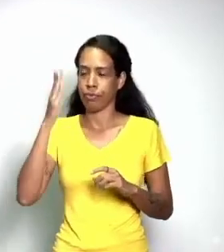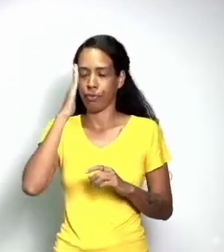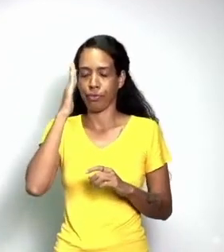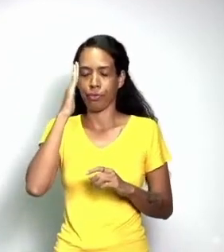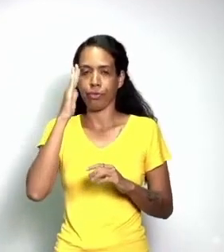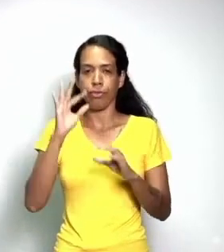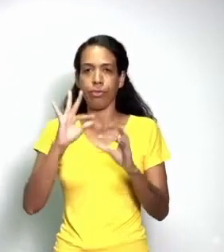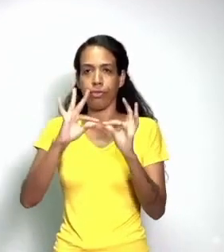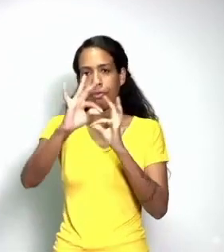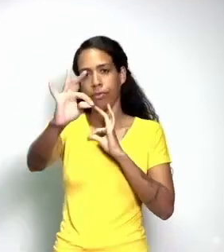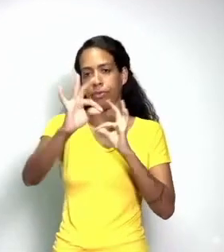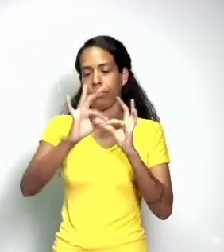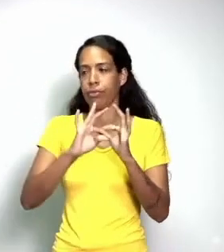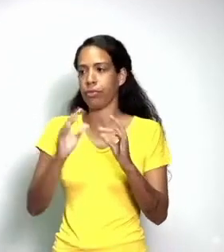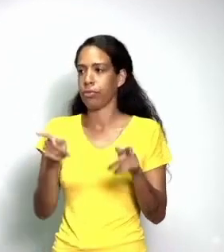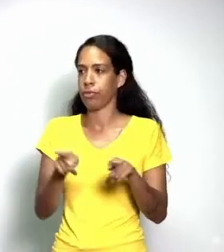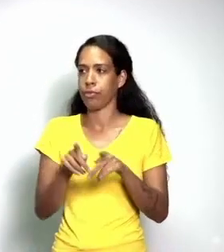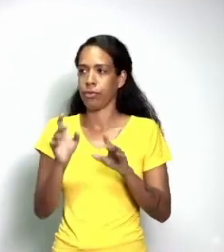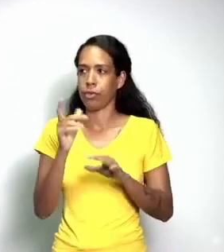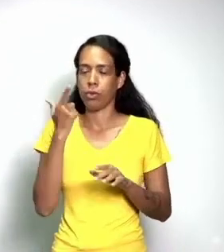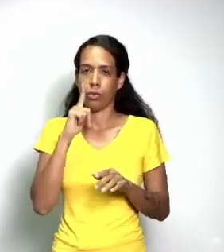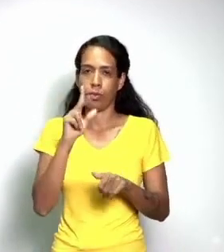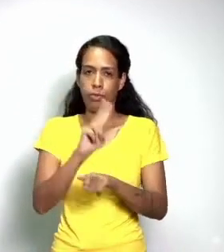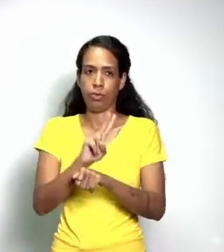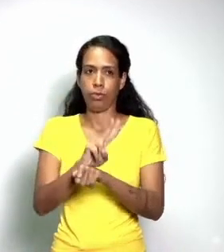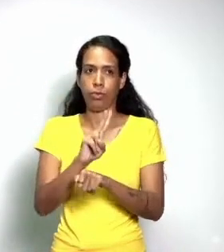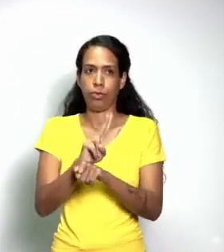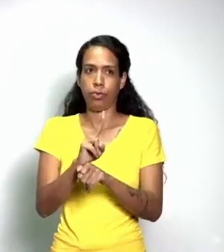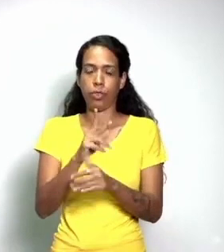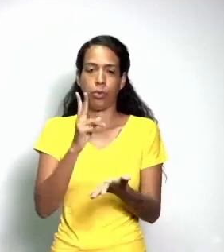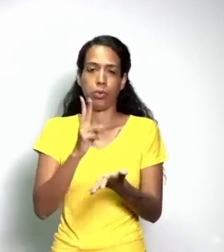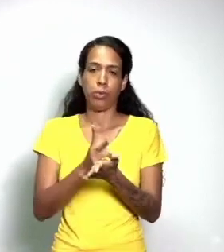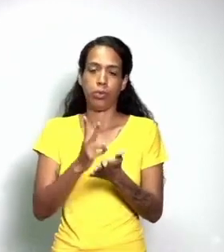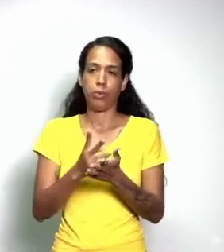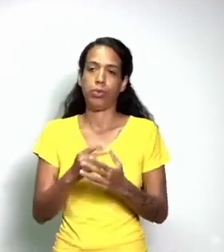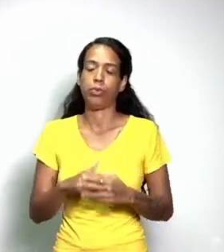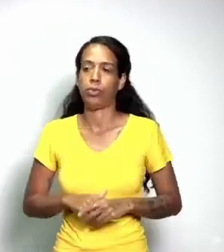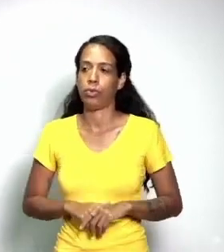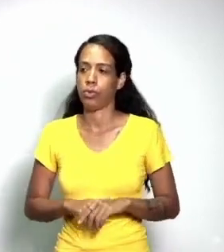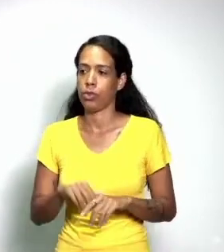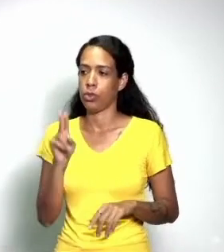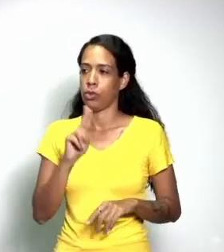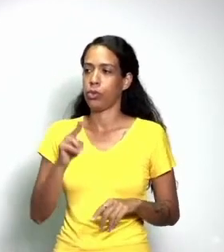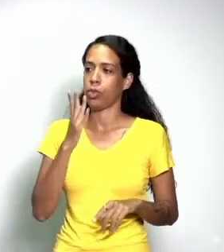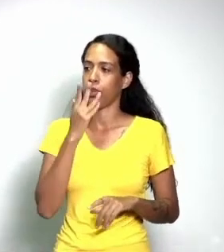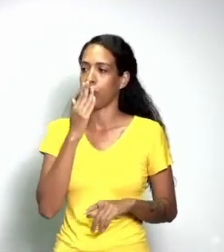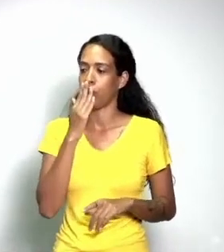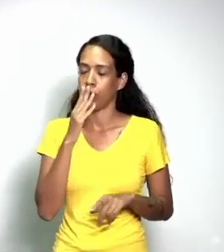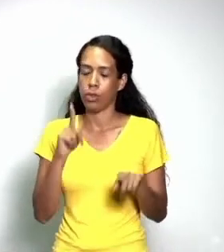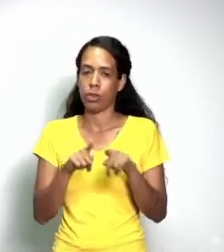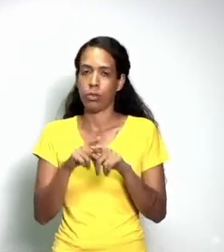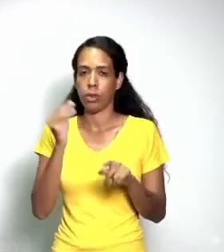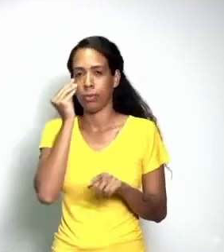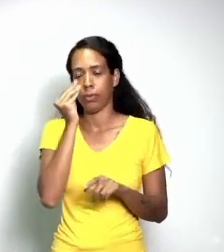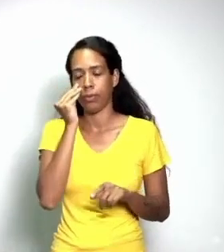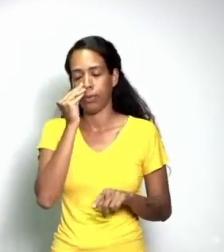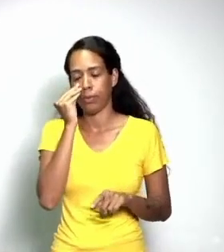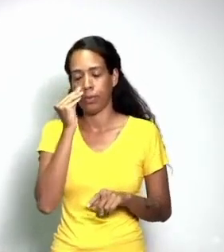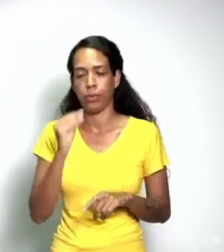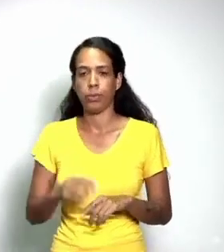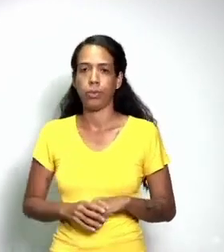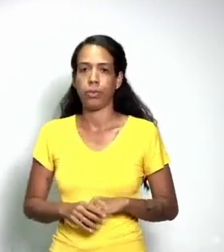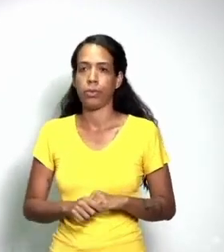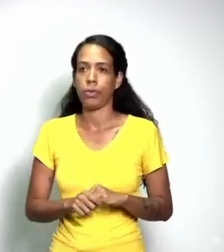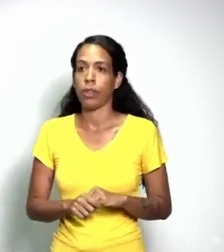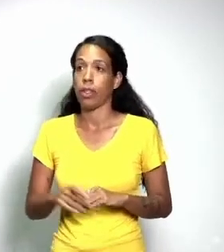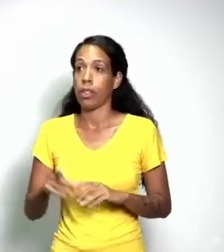dessa distância focal da lente também vai permanecer focado naquele mesmo lugar. Então, a gente usa essa cartela para fazer esses testes, e